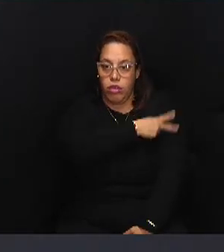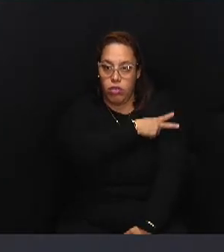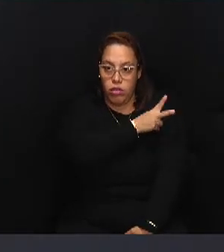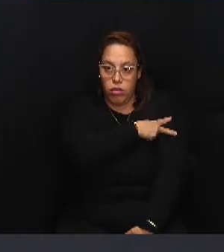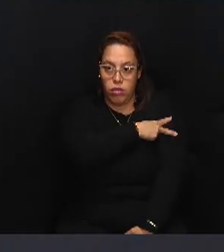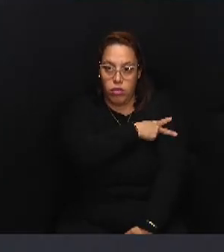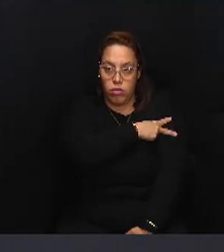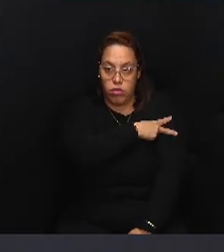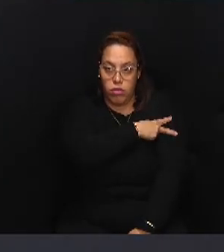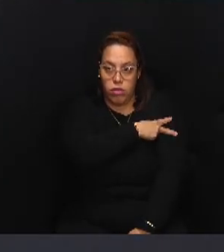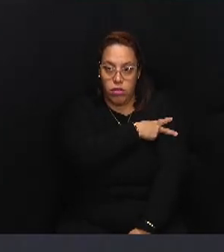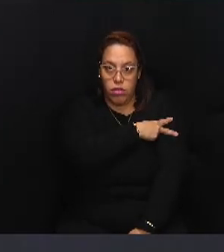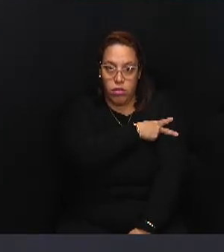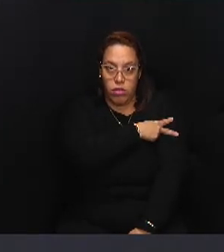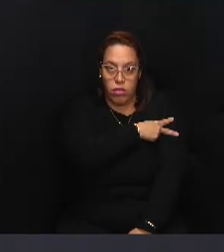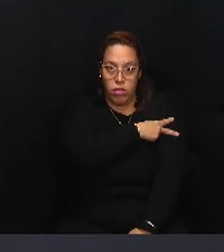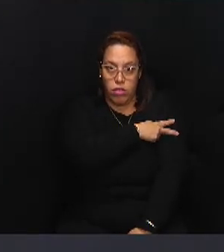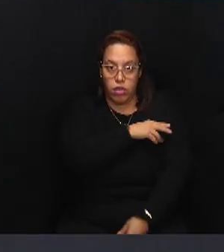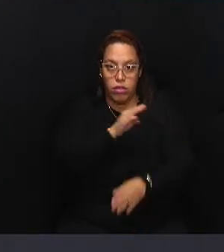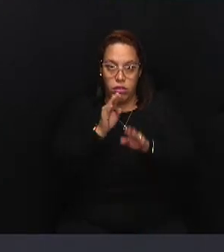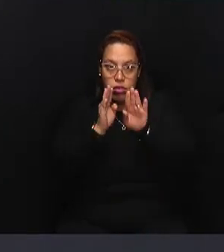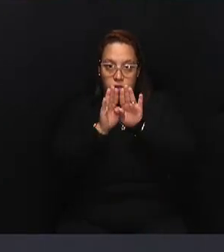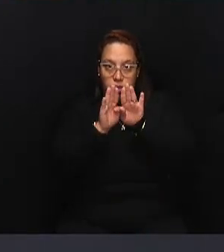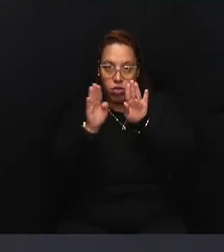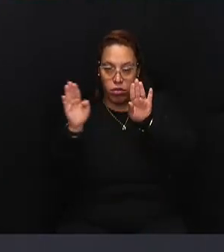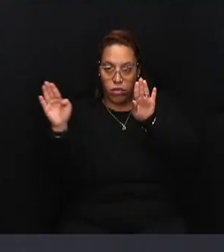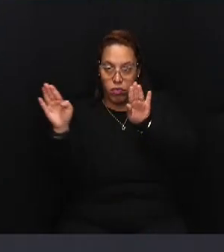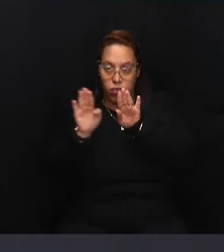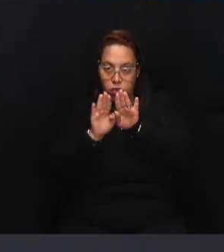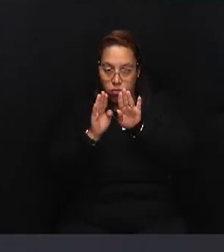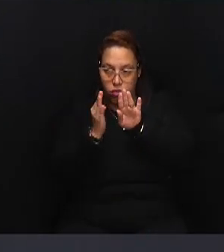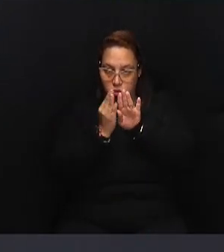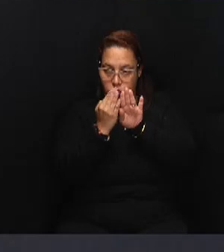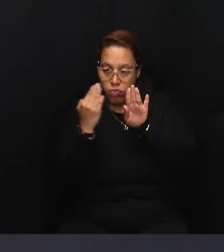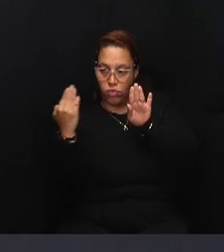um assunto, e tem um biombo ali, você não vê quem está do lado,